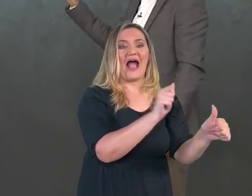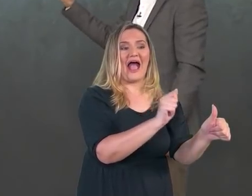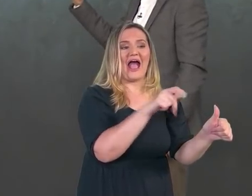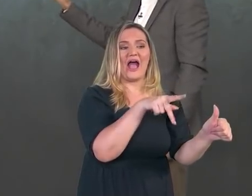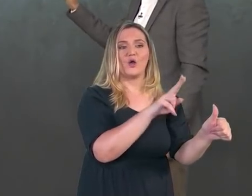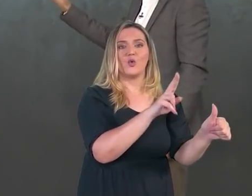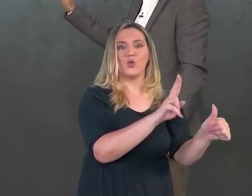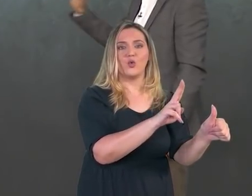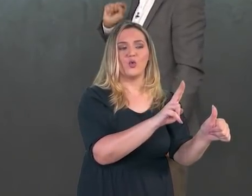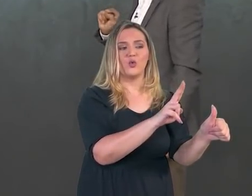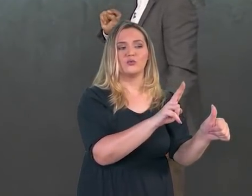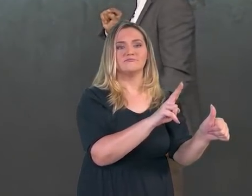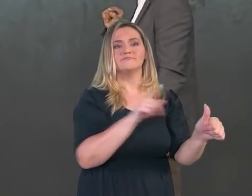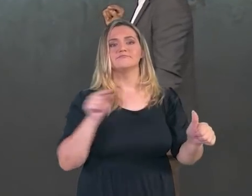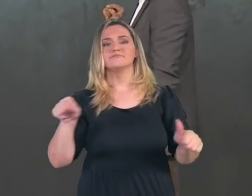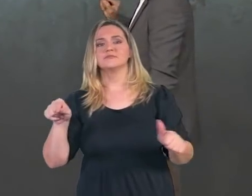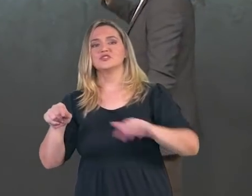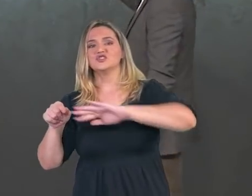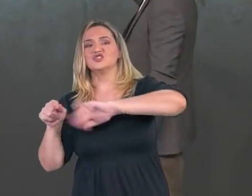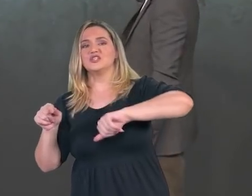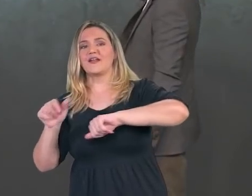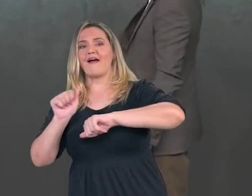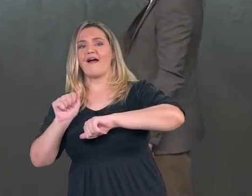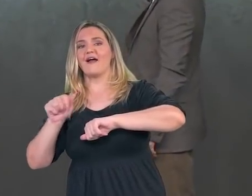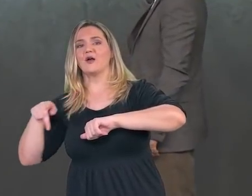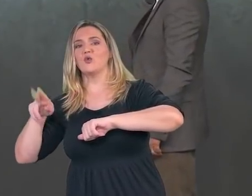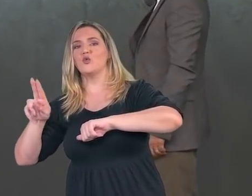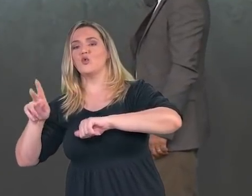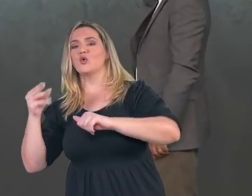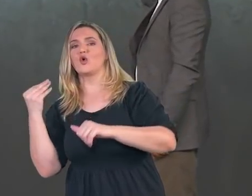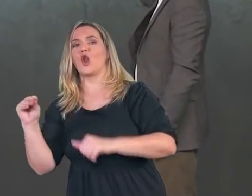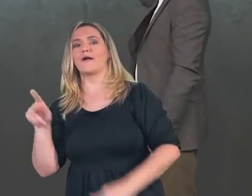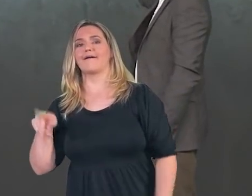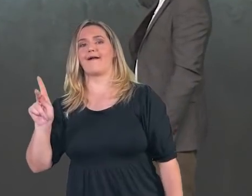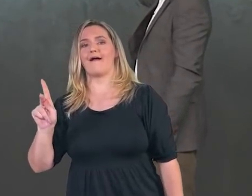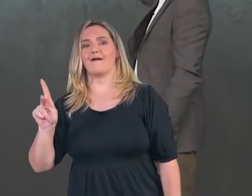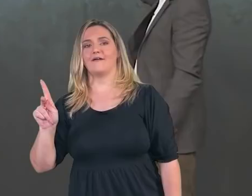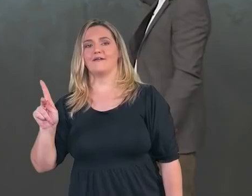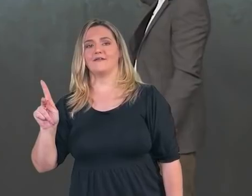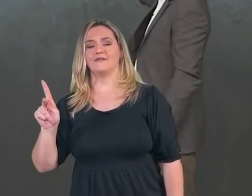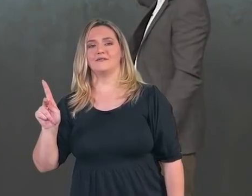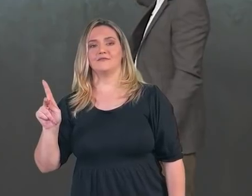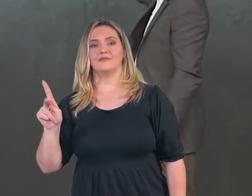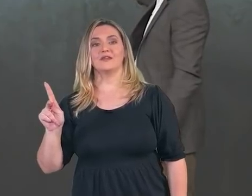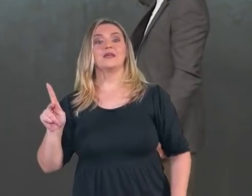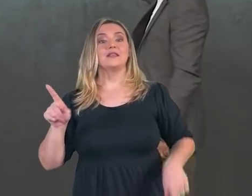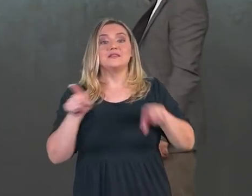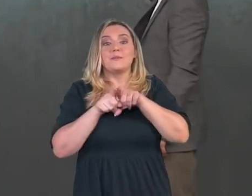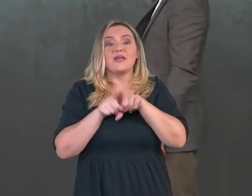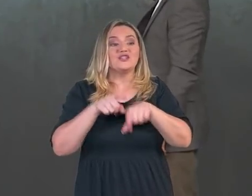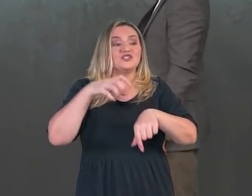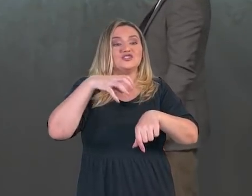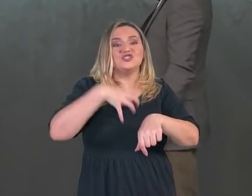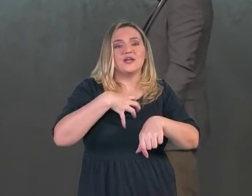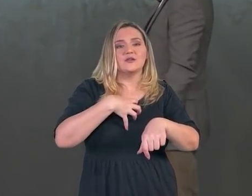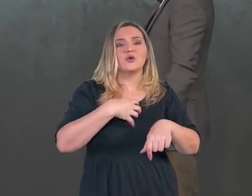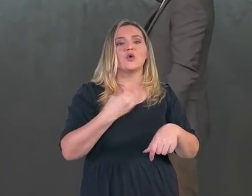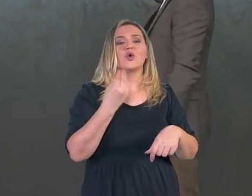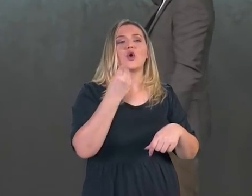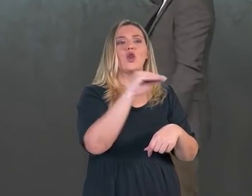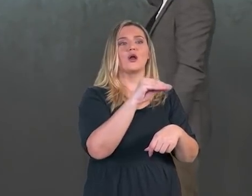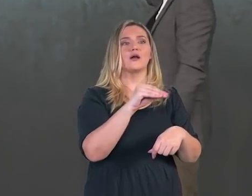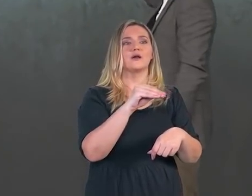letra. Isso aqui é de propósito no livro de Daniel. Ardi-Nabu seria a forma acadiana do nome